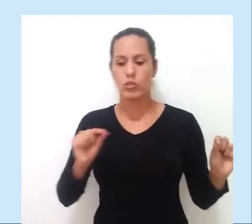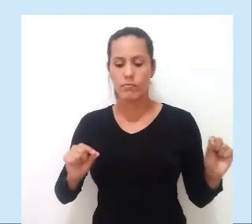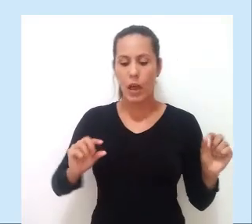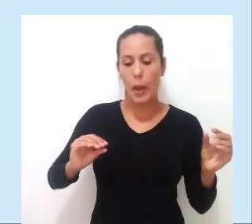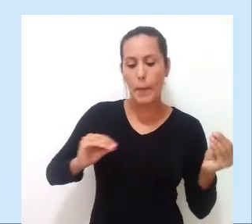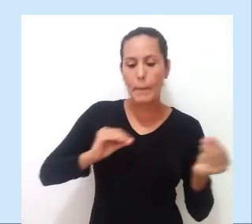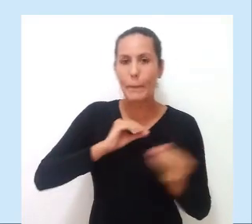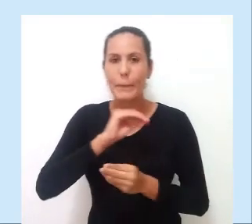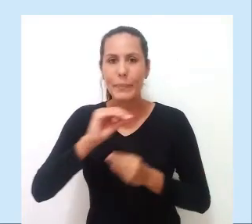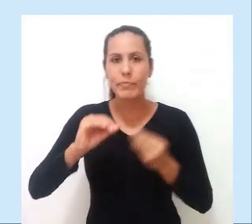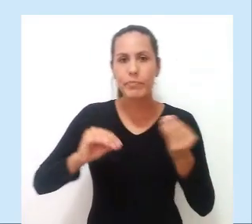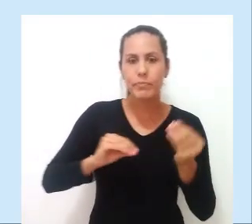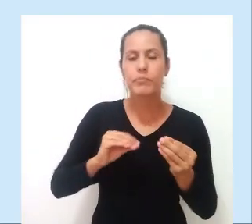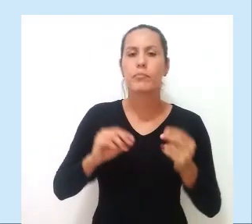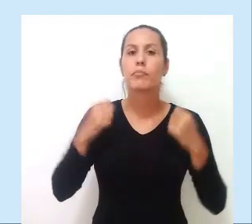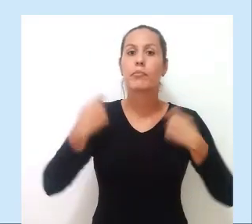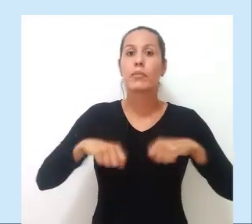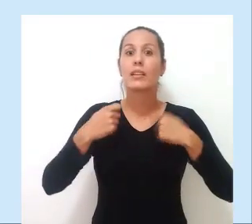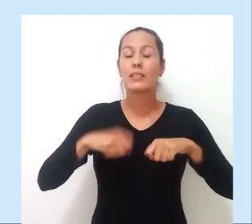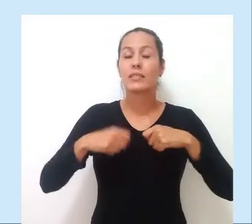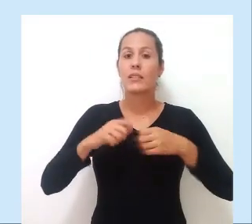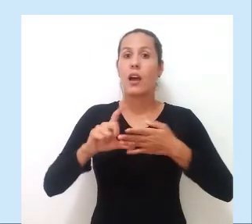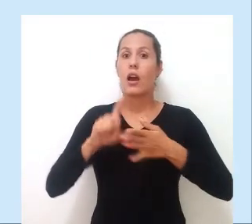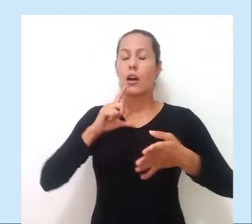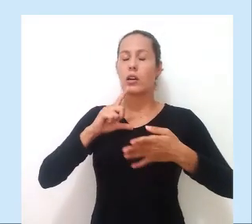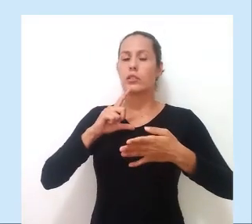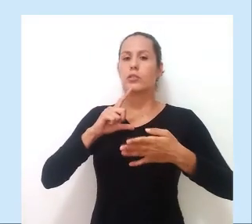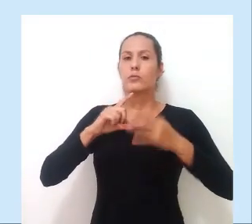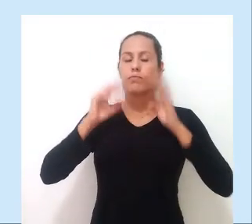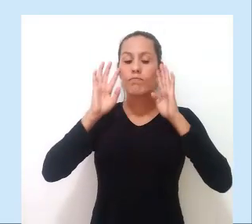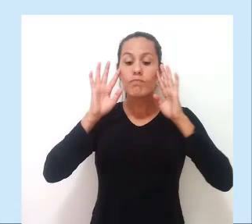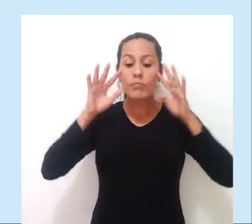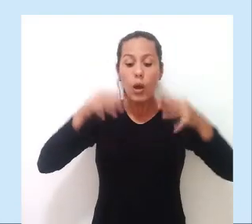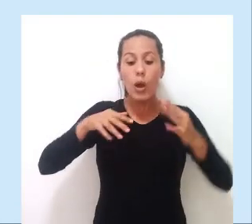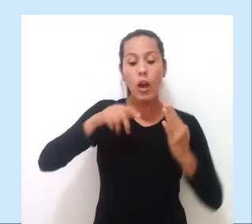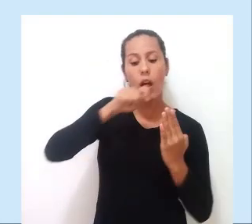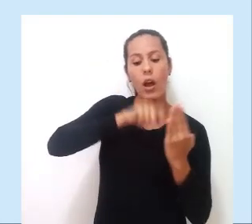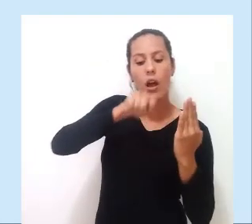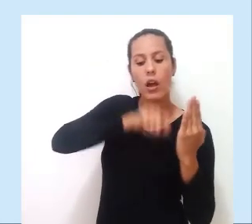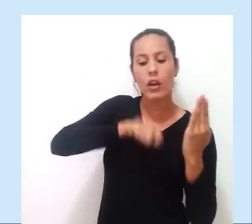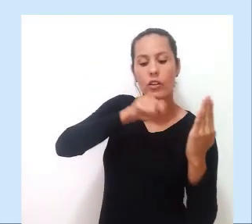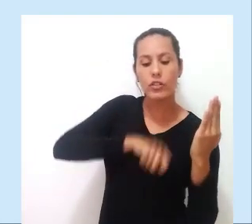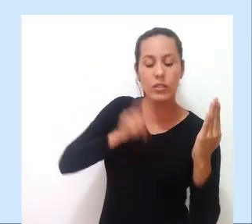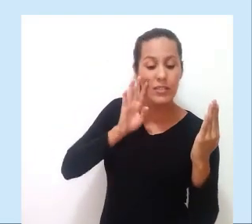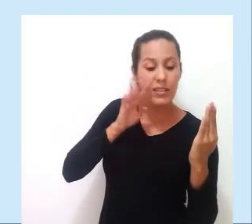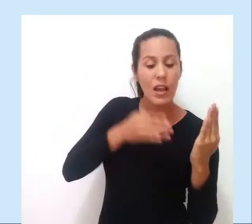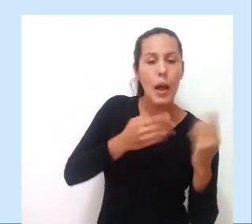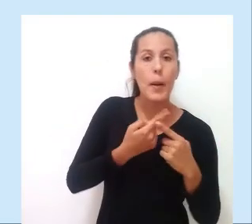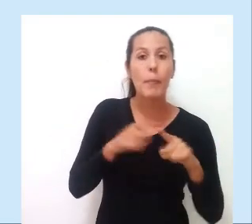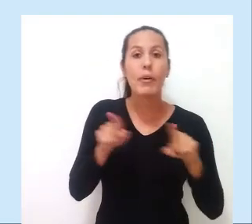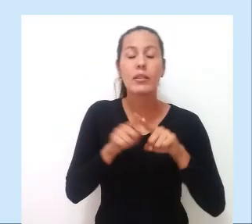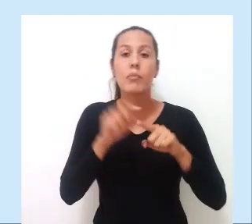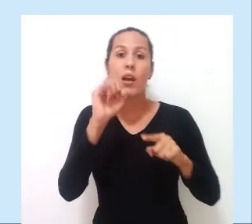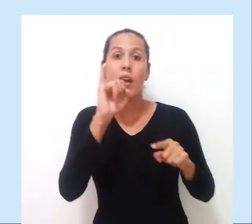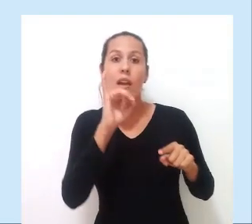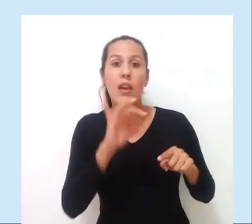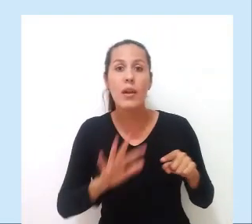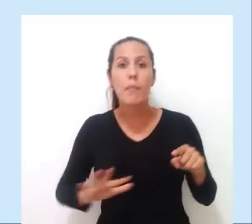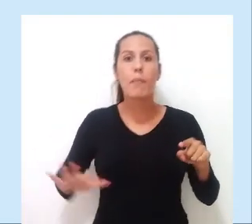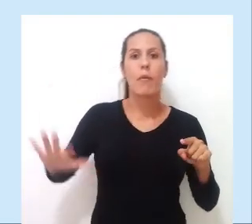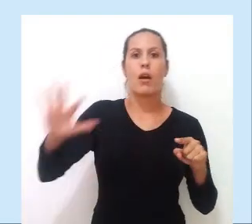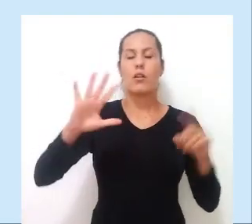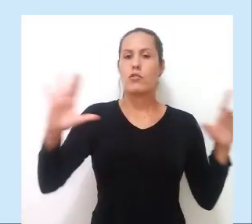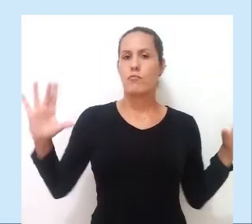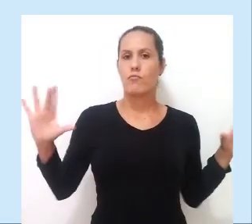a gente deve se orientar bastante, não só pelo que está escrito, mas também pelas imagens. Um